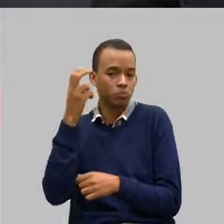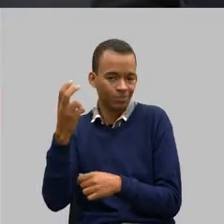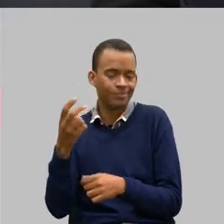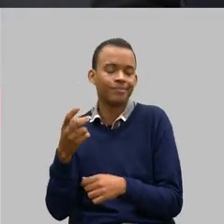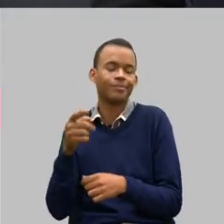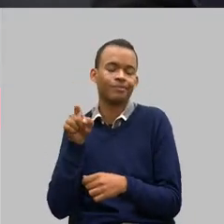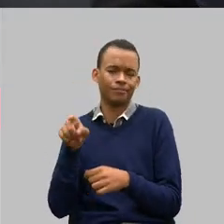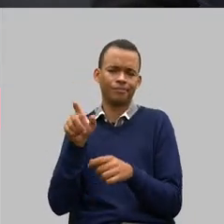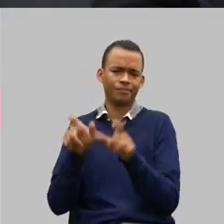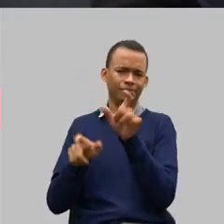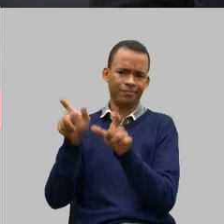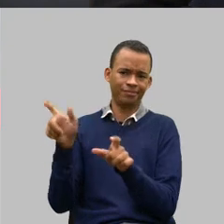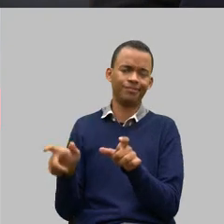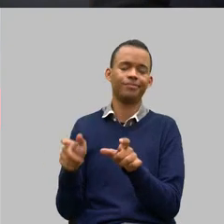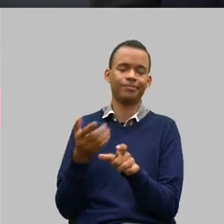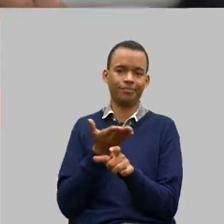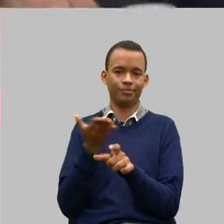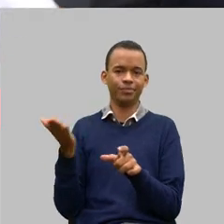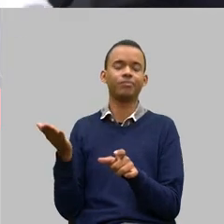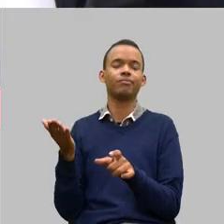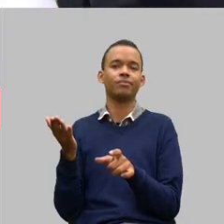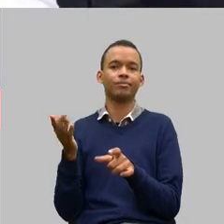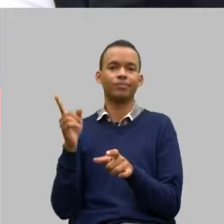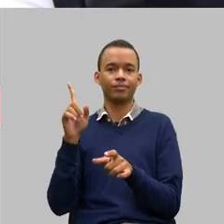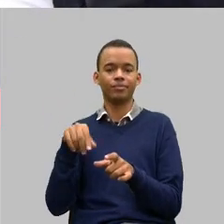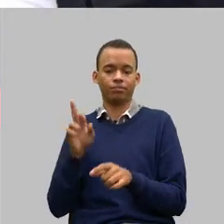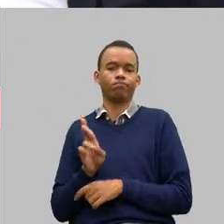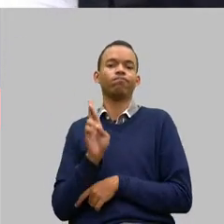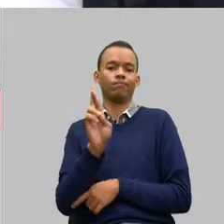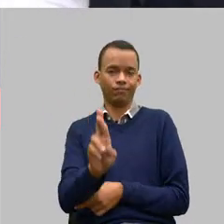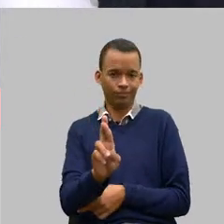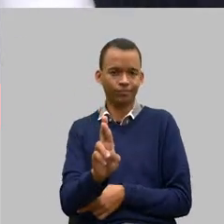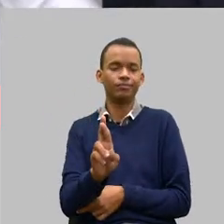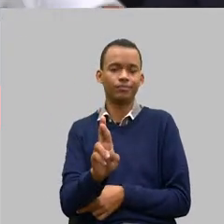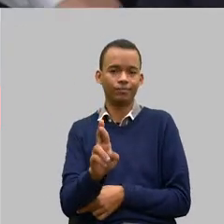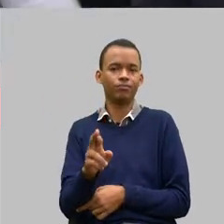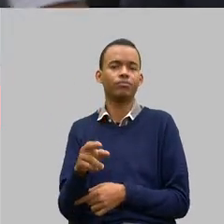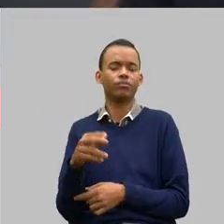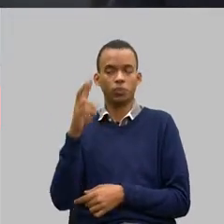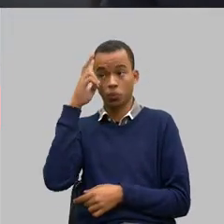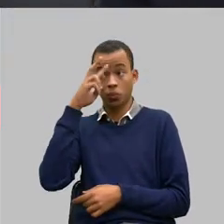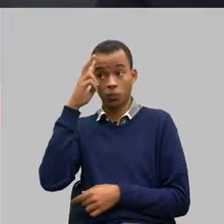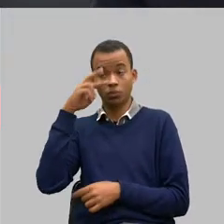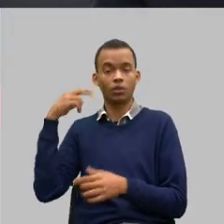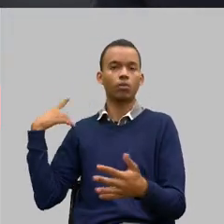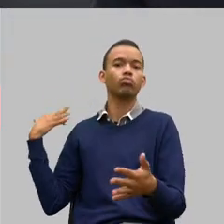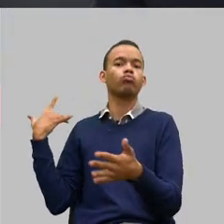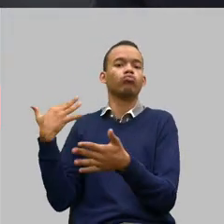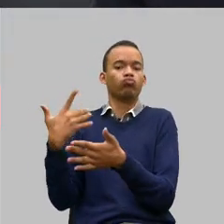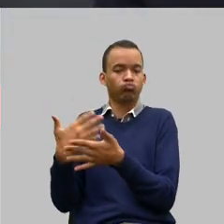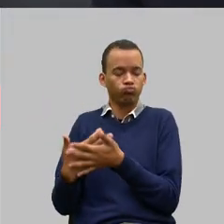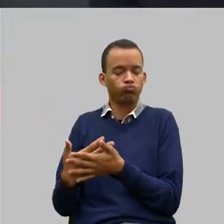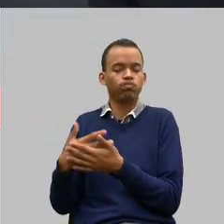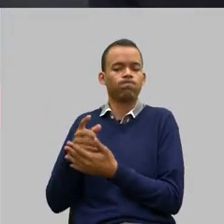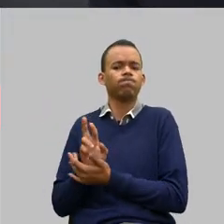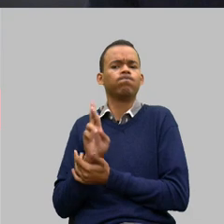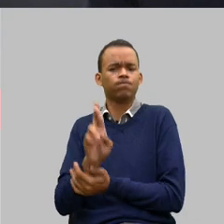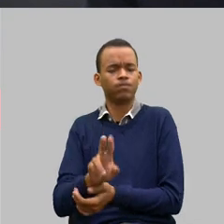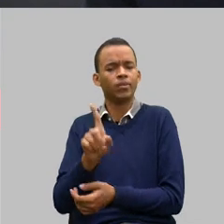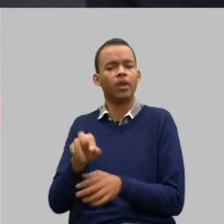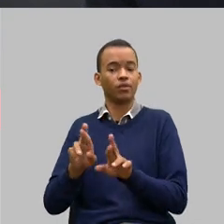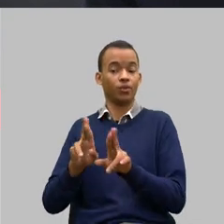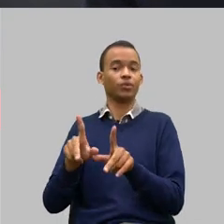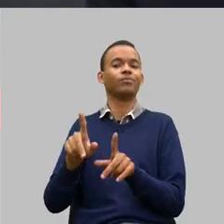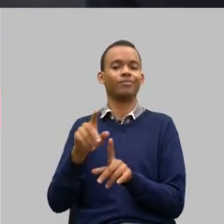eh eh que representam uma história e que são realmente diferenciados na vida